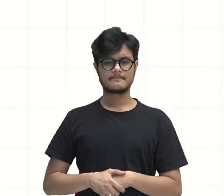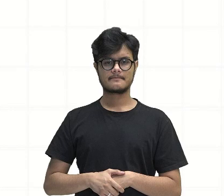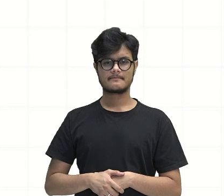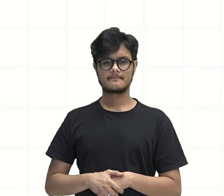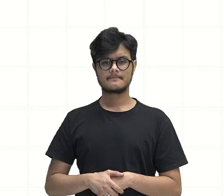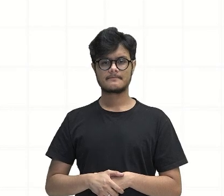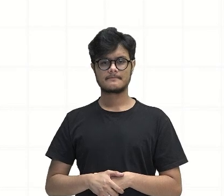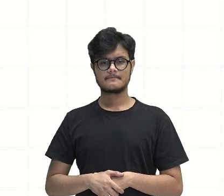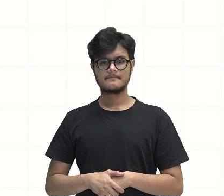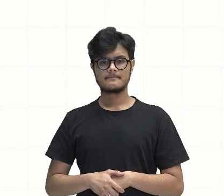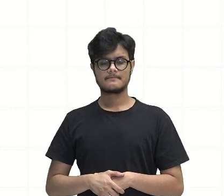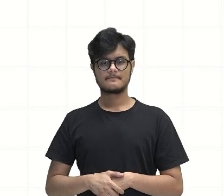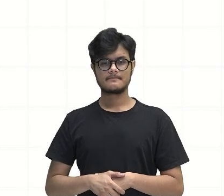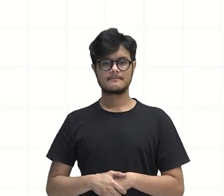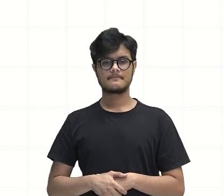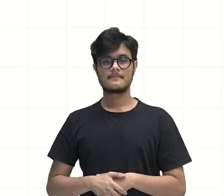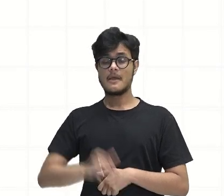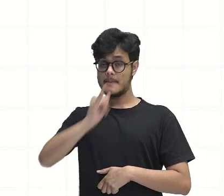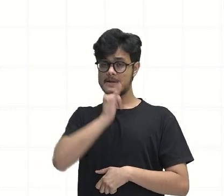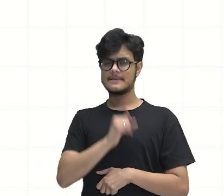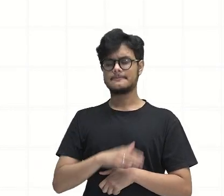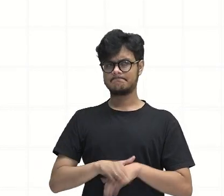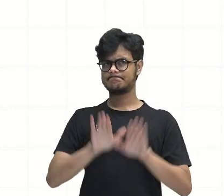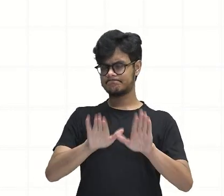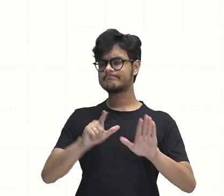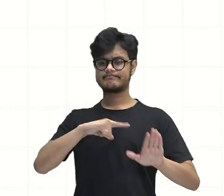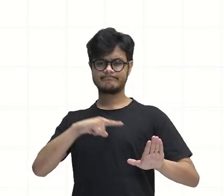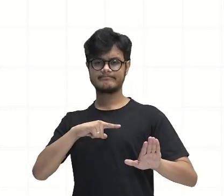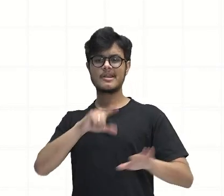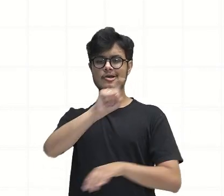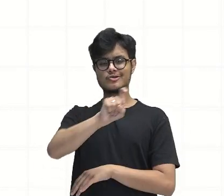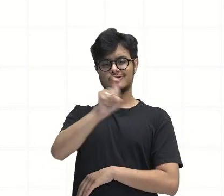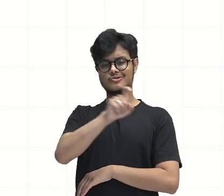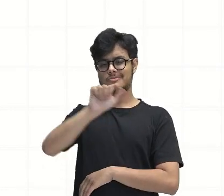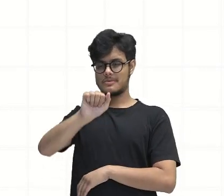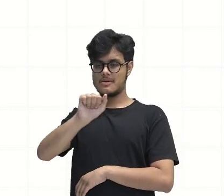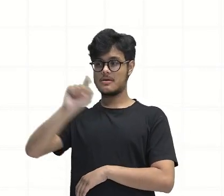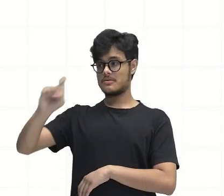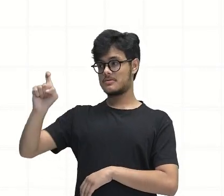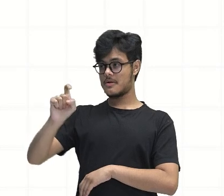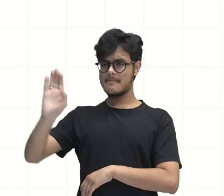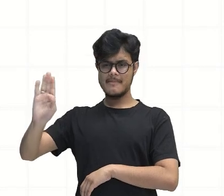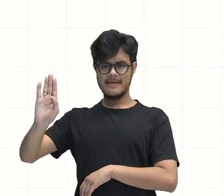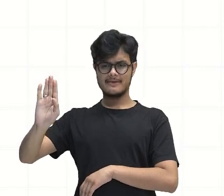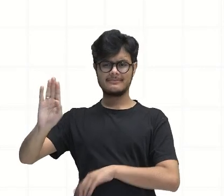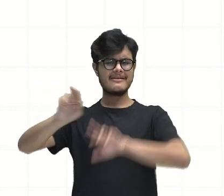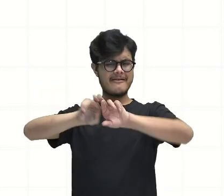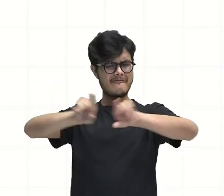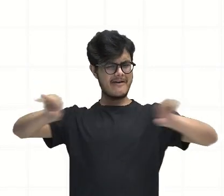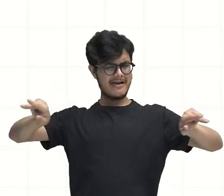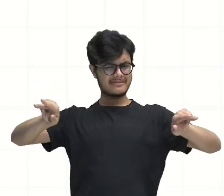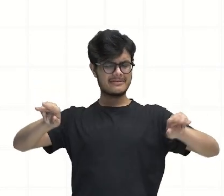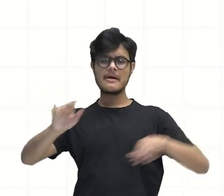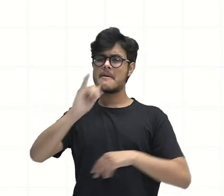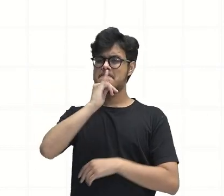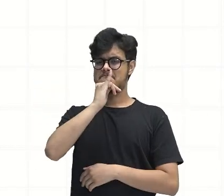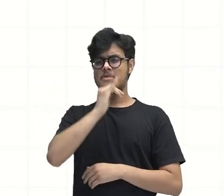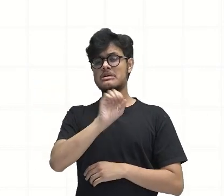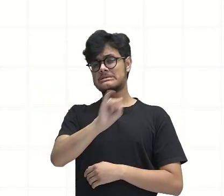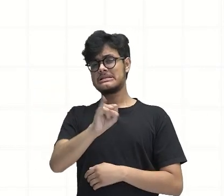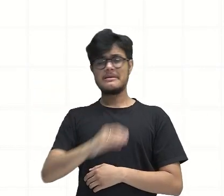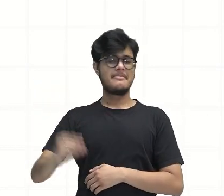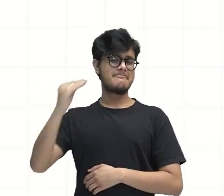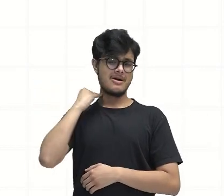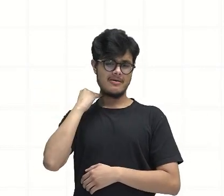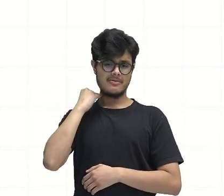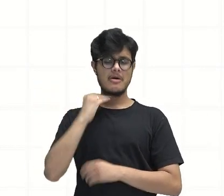Aqui, apesar da gente usar XA e XB, mas isso aqui é só de forma bem generalizada. Eu estou trabalhando com o banco e com a